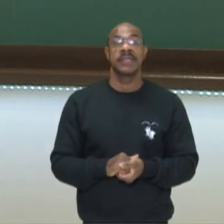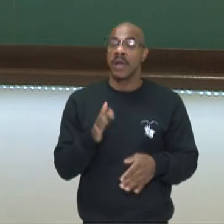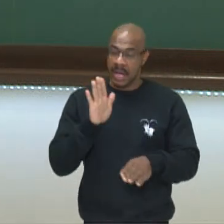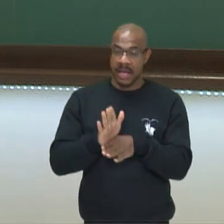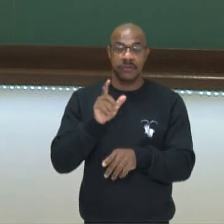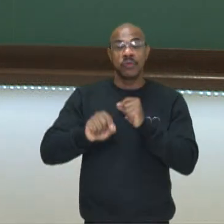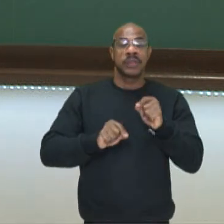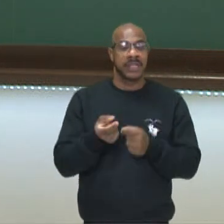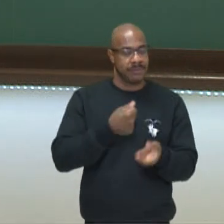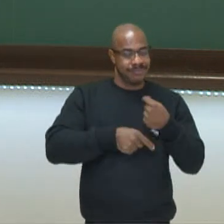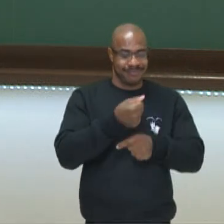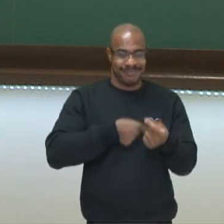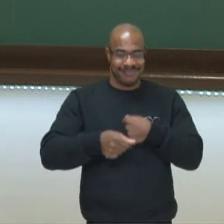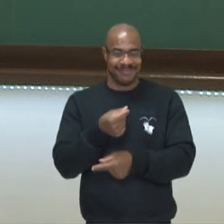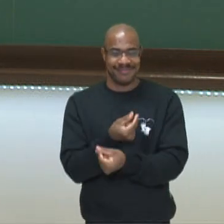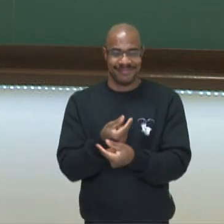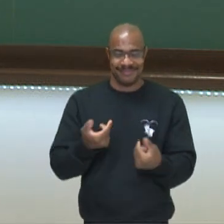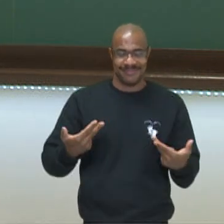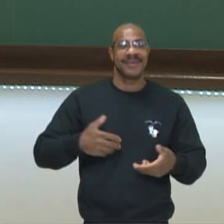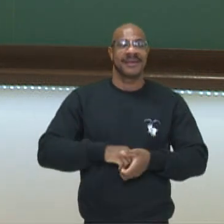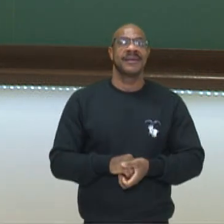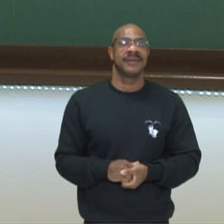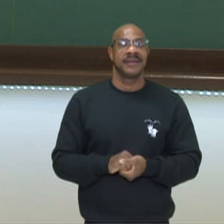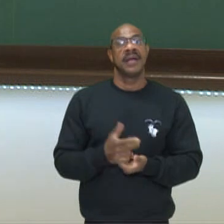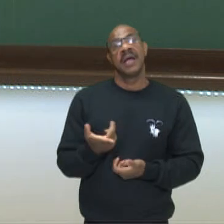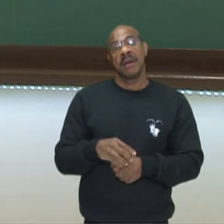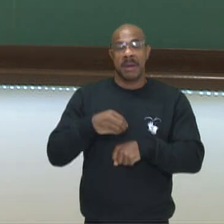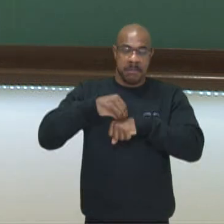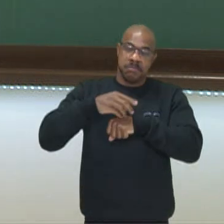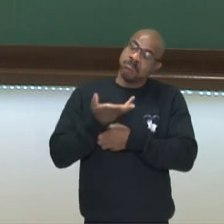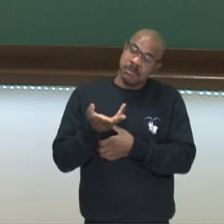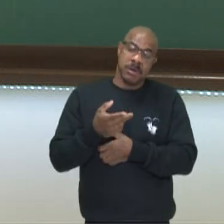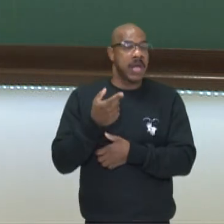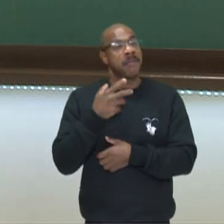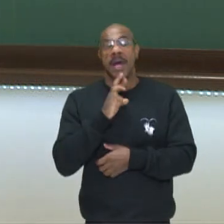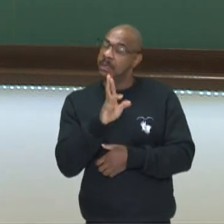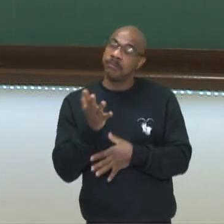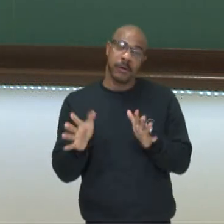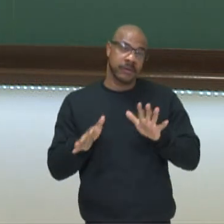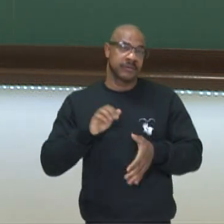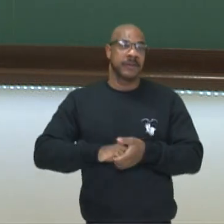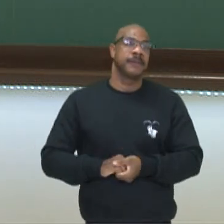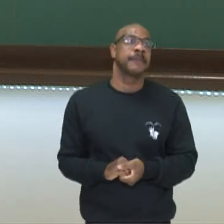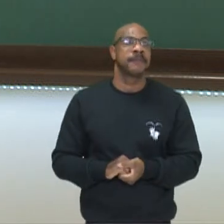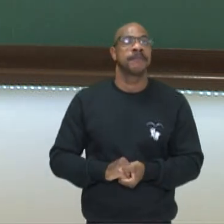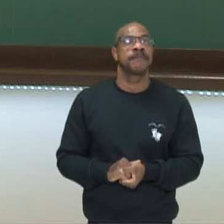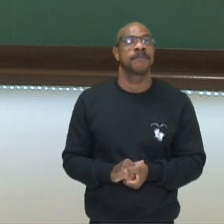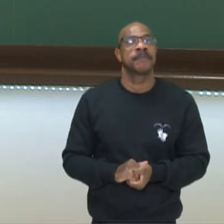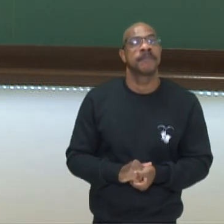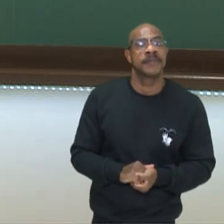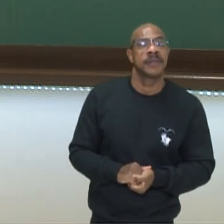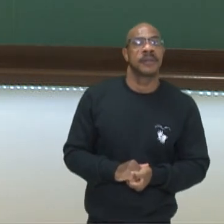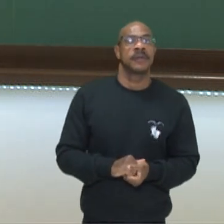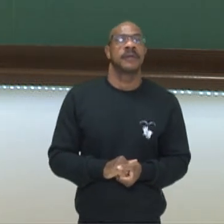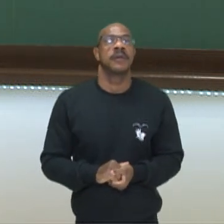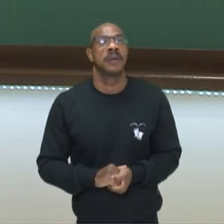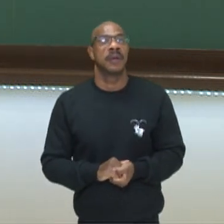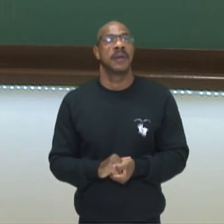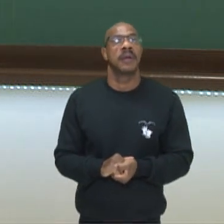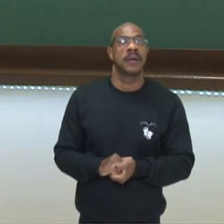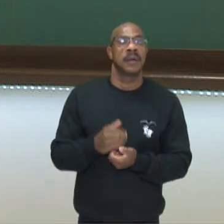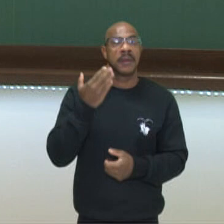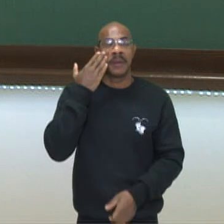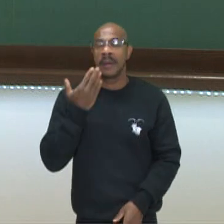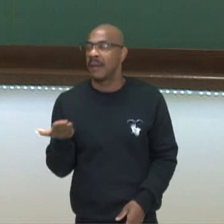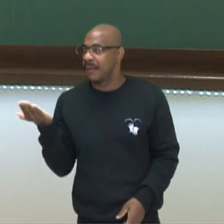uma possibilidade de resposta, compartilhe, converse com a sua turma, com o seu professor sobre essas respostas, né? Gente,